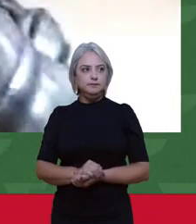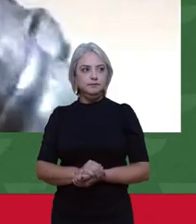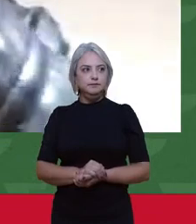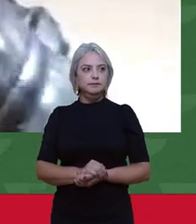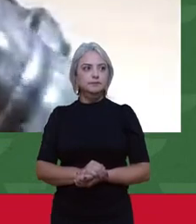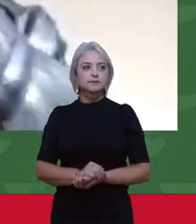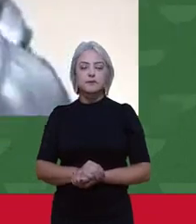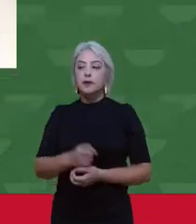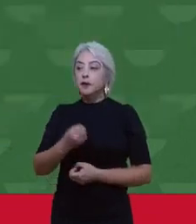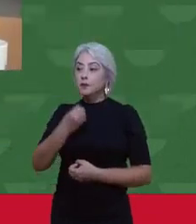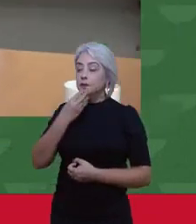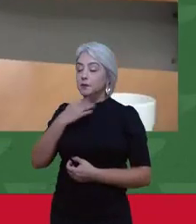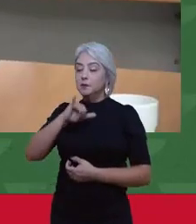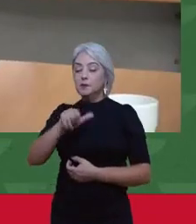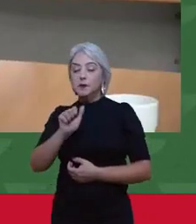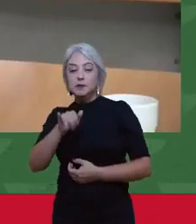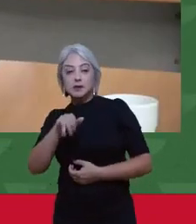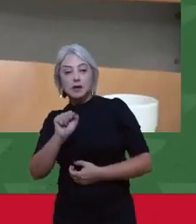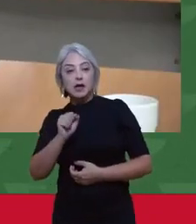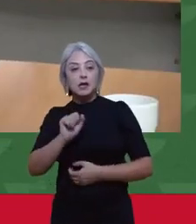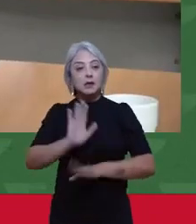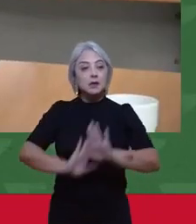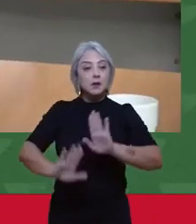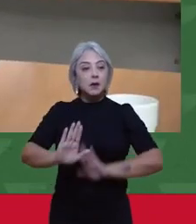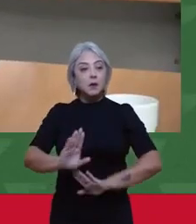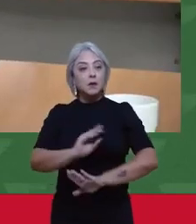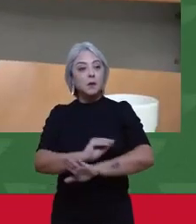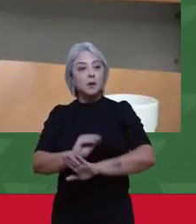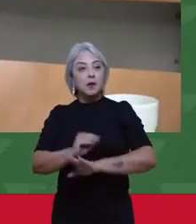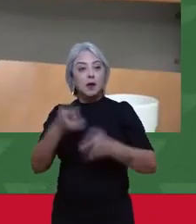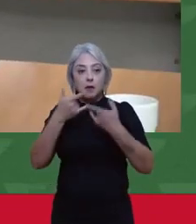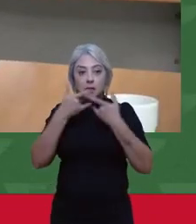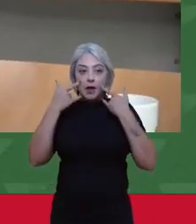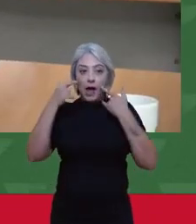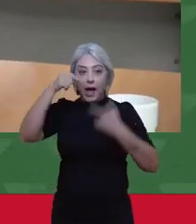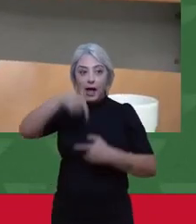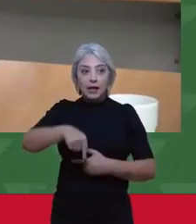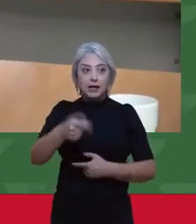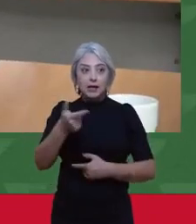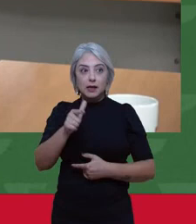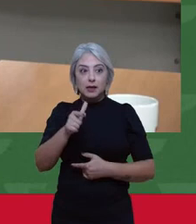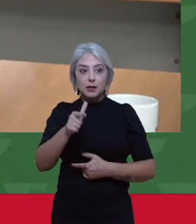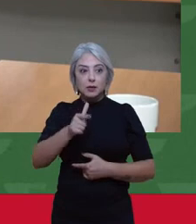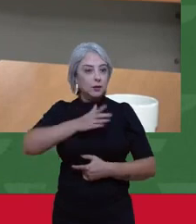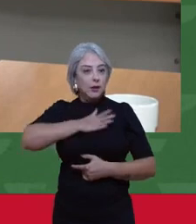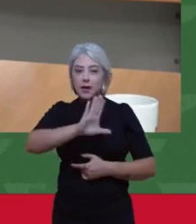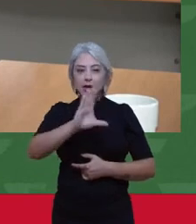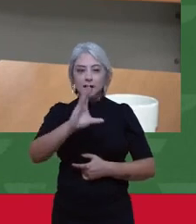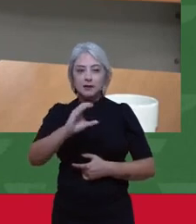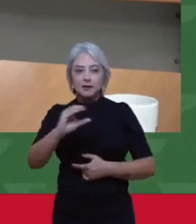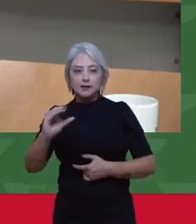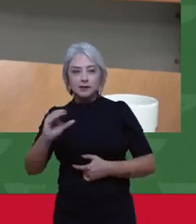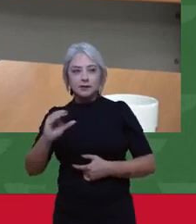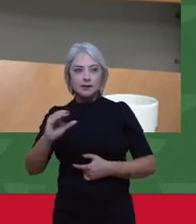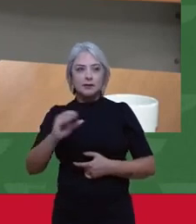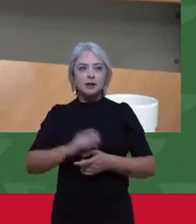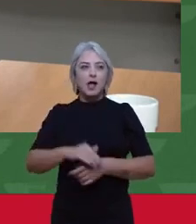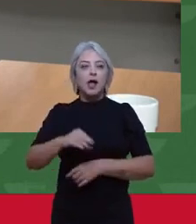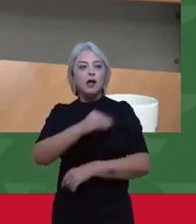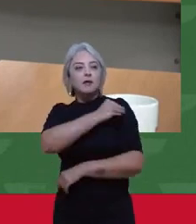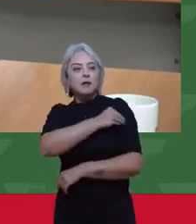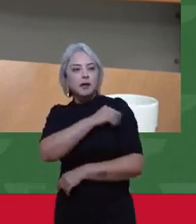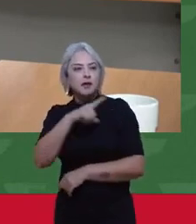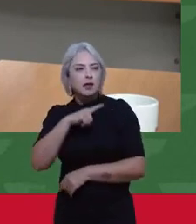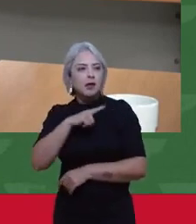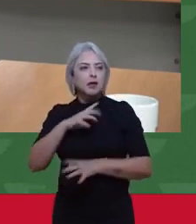Muito bem, Janaína, sempre com todos os cuidados, a recomendação. Aqui não tem quem nega a ciência, aqui nós mantemos o isolamento,